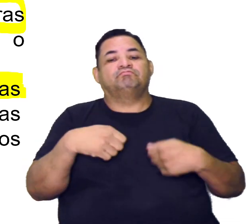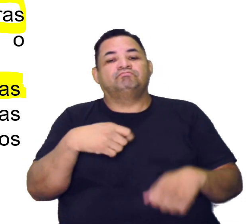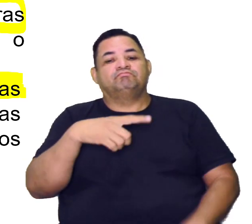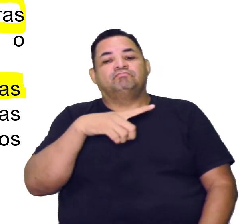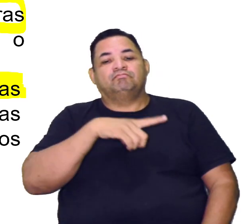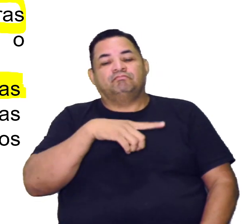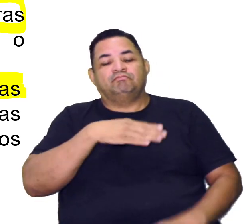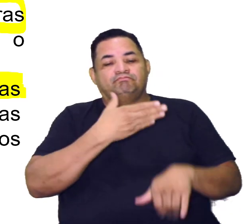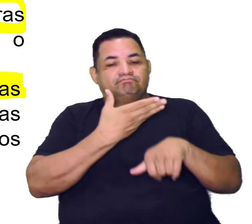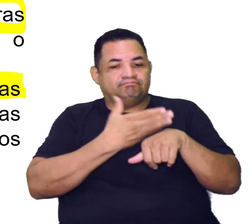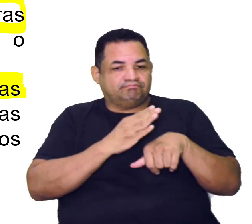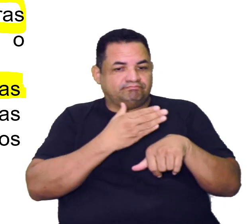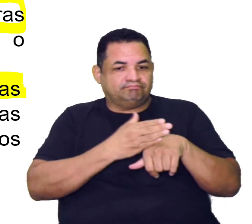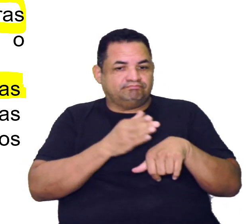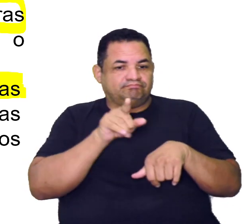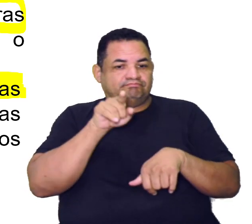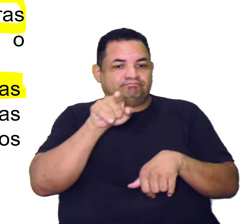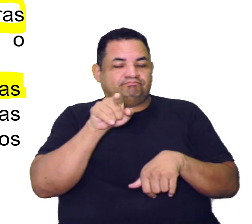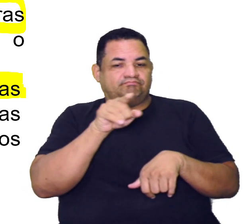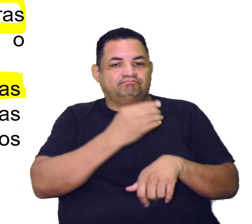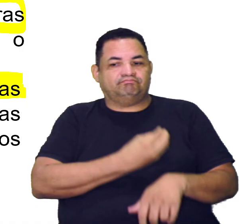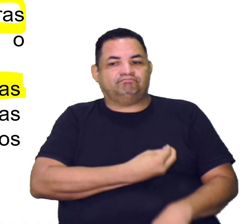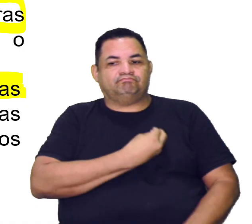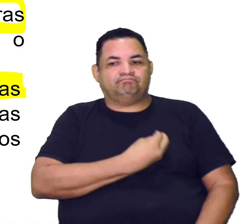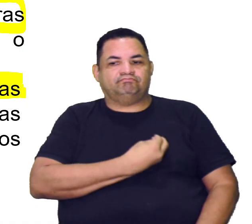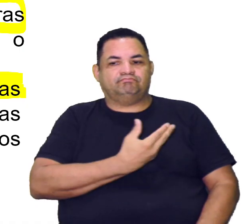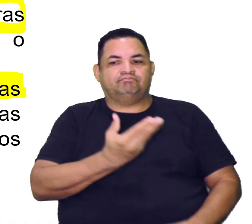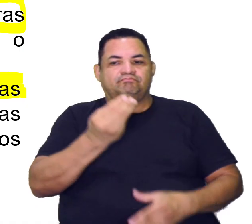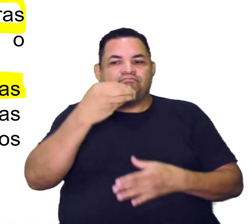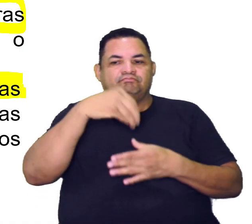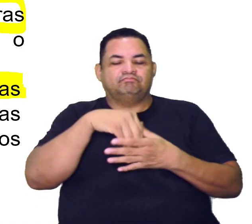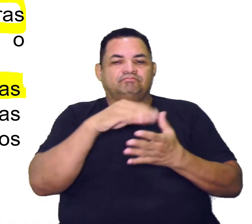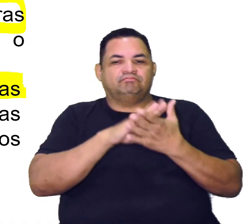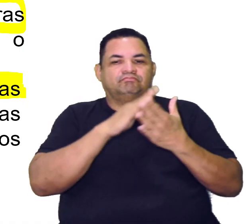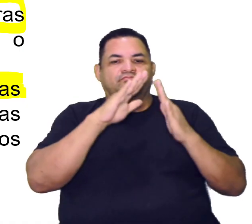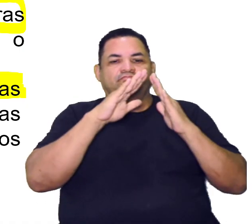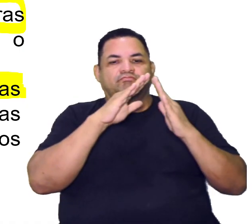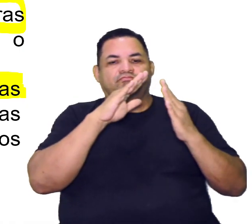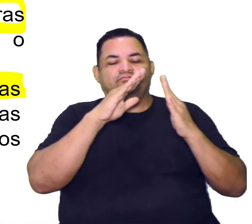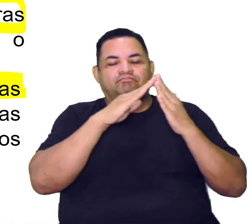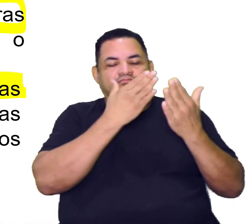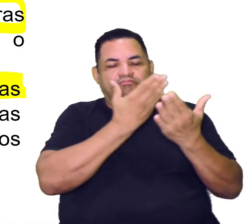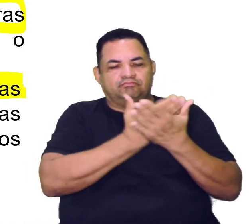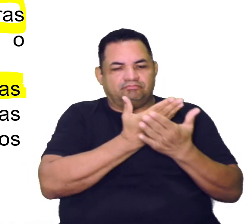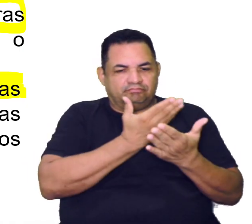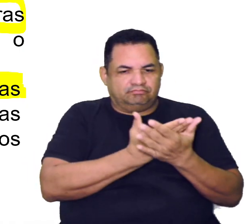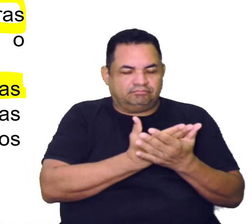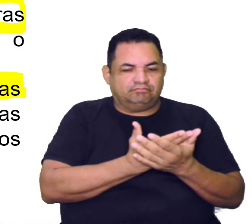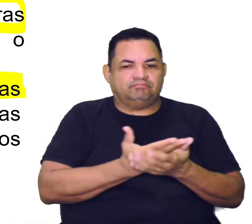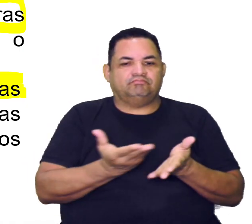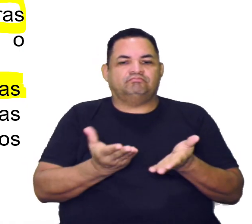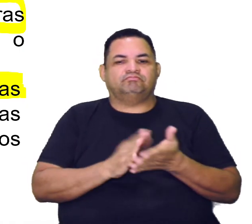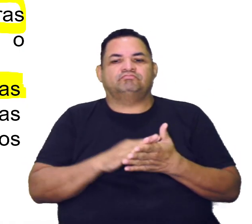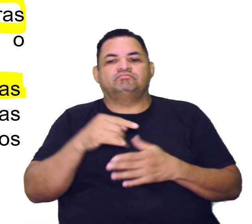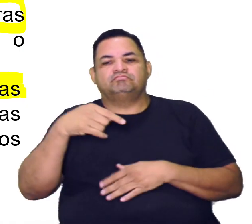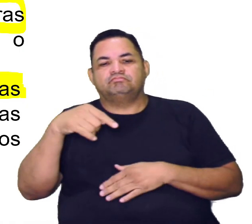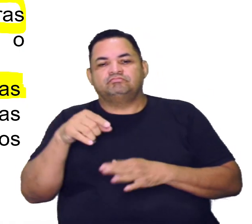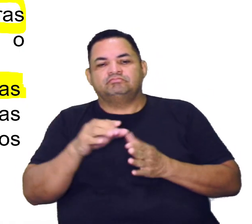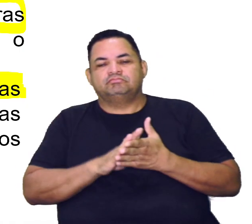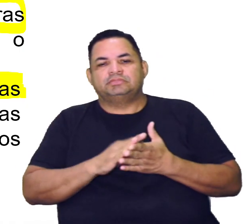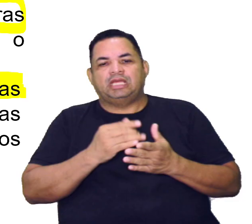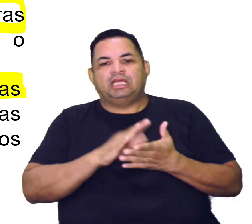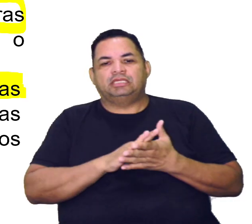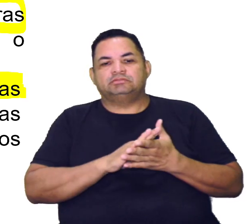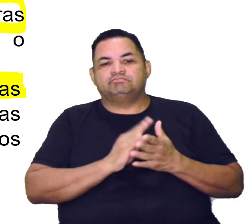exercício físico com frequência na vida de vocês. Isso dentro das nossas aulas, dentro das escolas, né, saindo desse